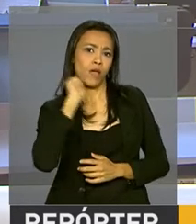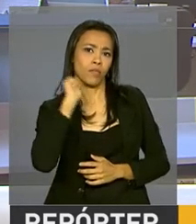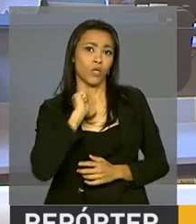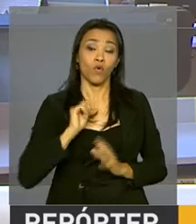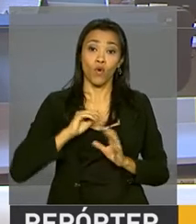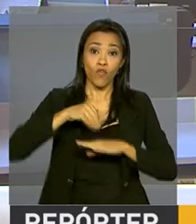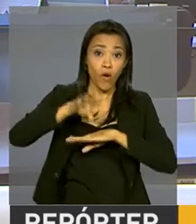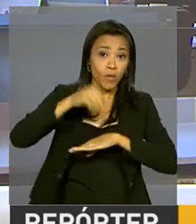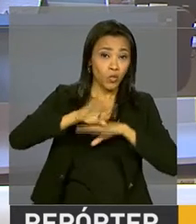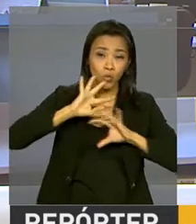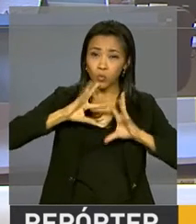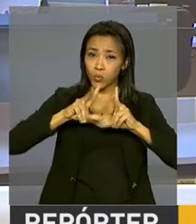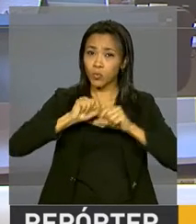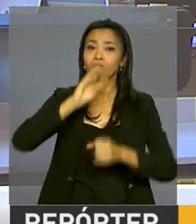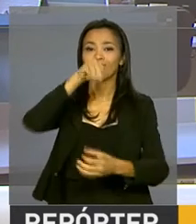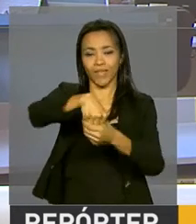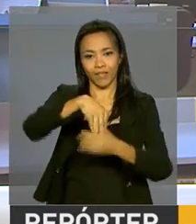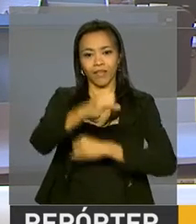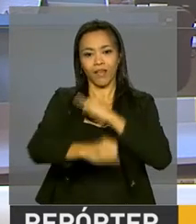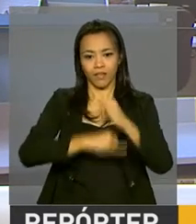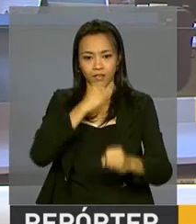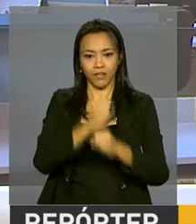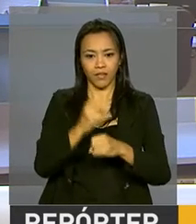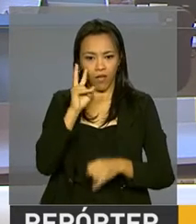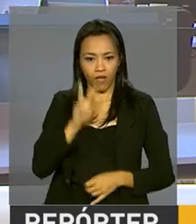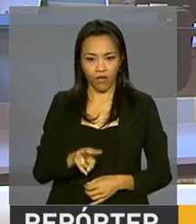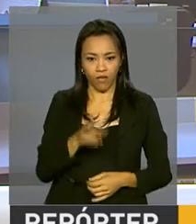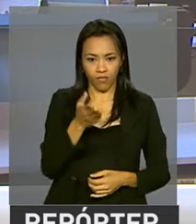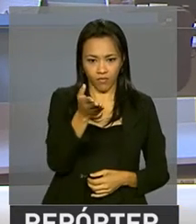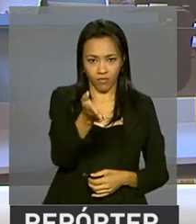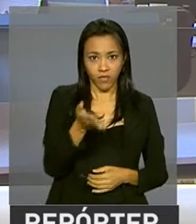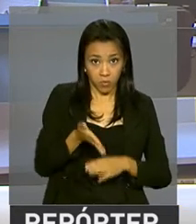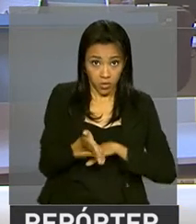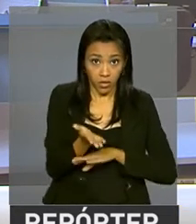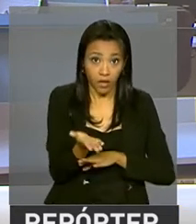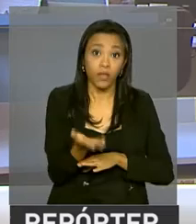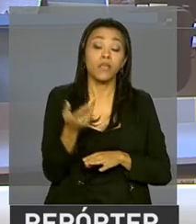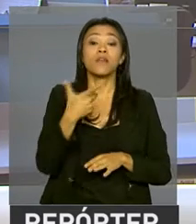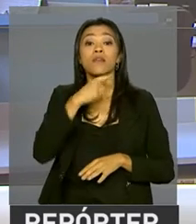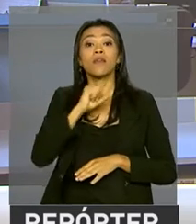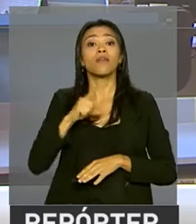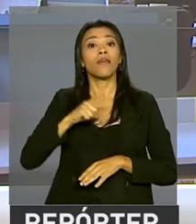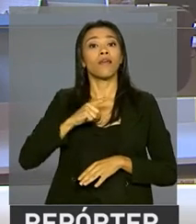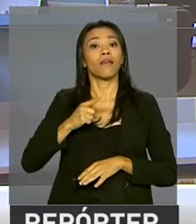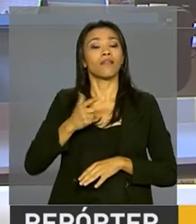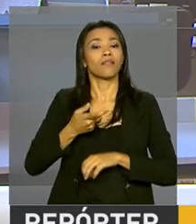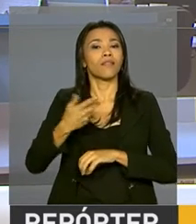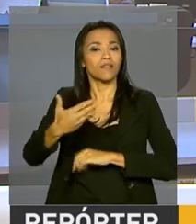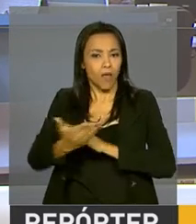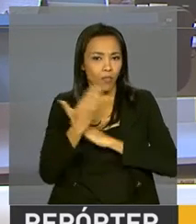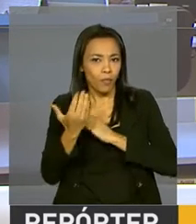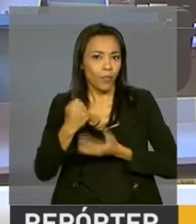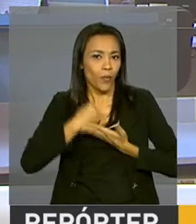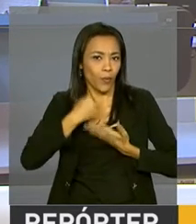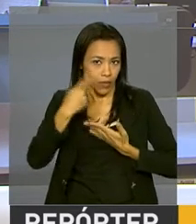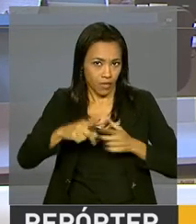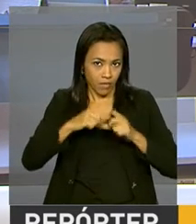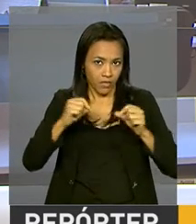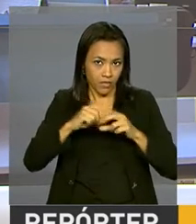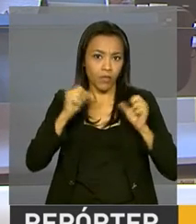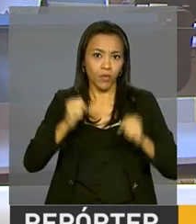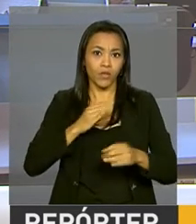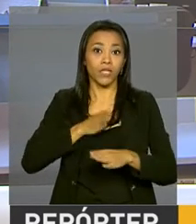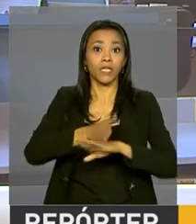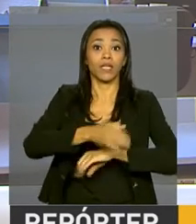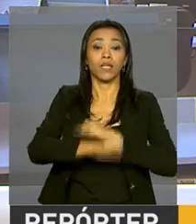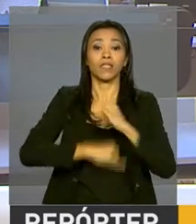estão na página da receita na internet quem quiser participar do atendimento em brasília pode ter mais informações pelo site